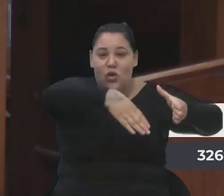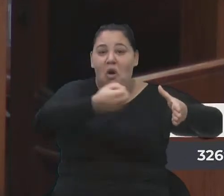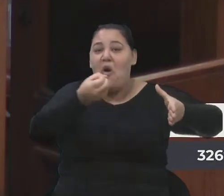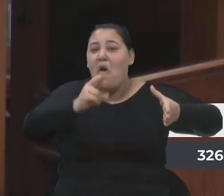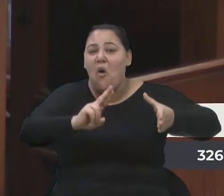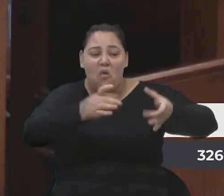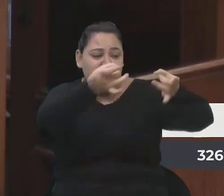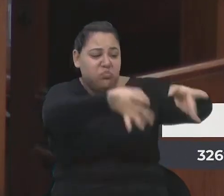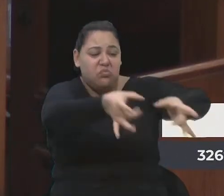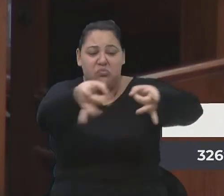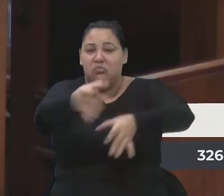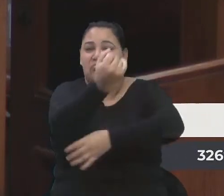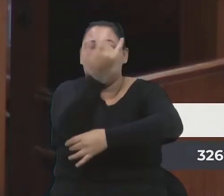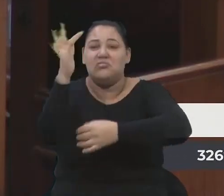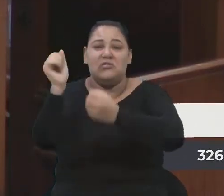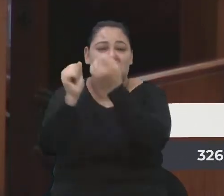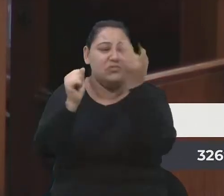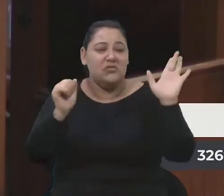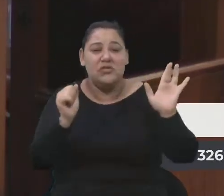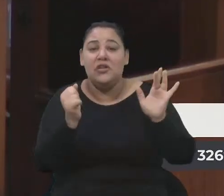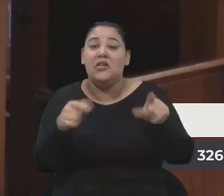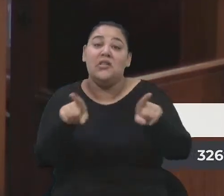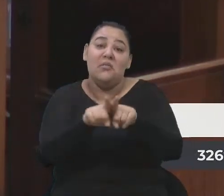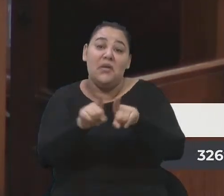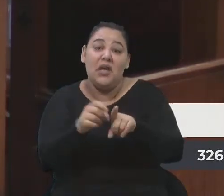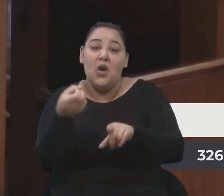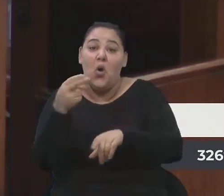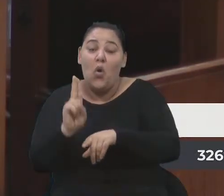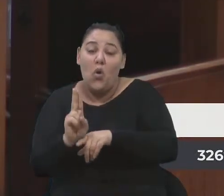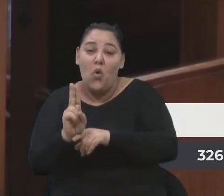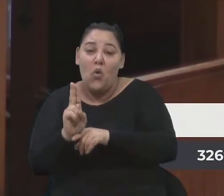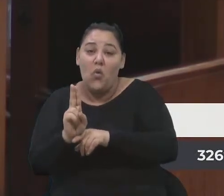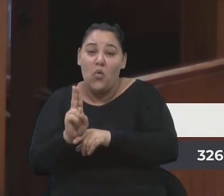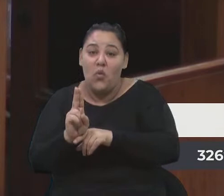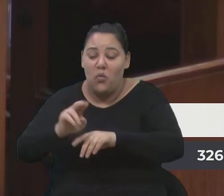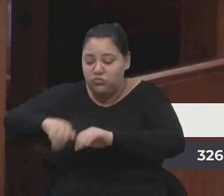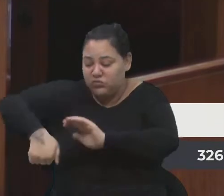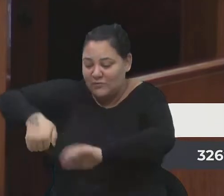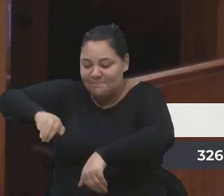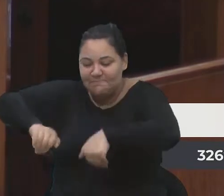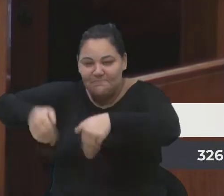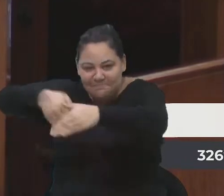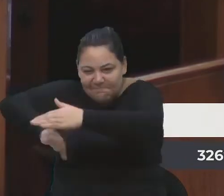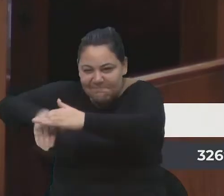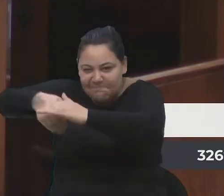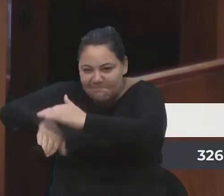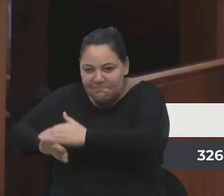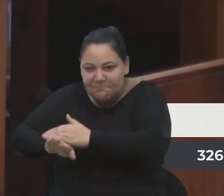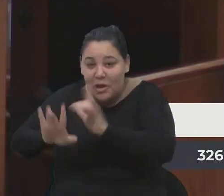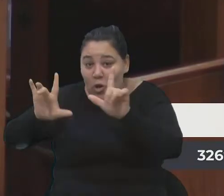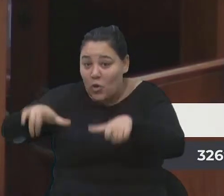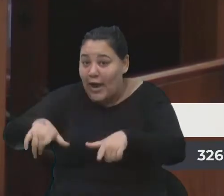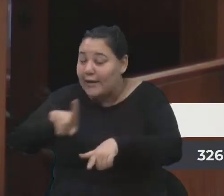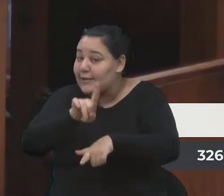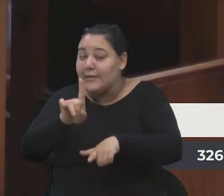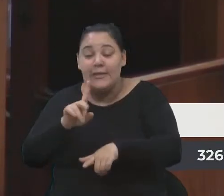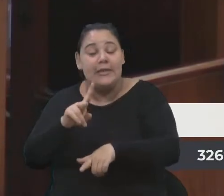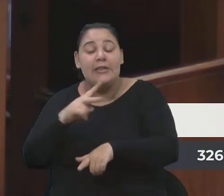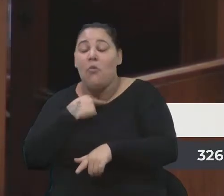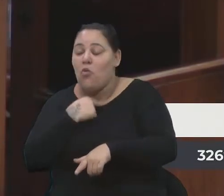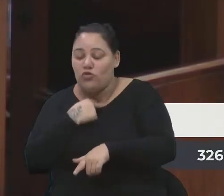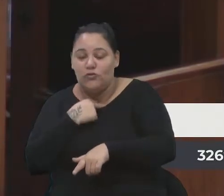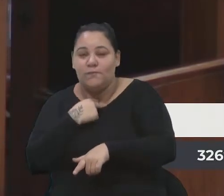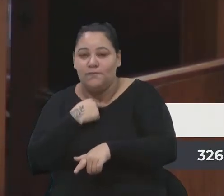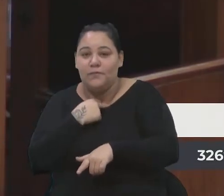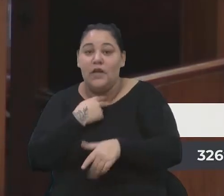e assim por diante. E a gente tem tudo na mão para transformar esse problema numa grande solução para a